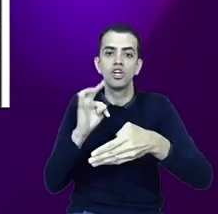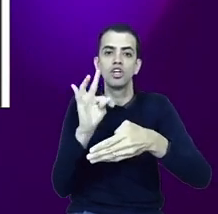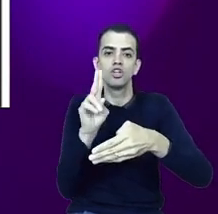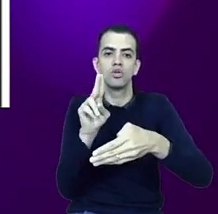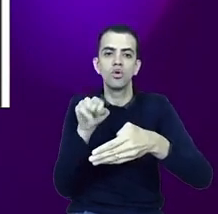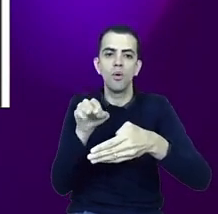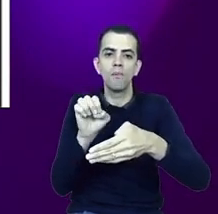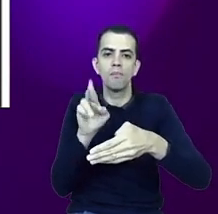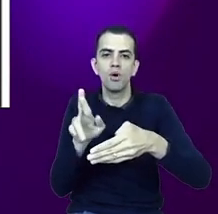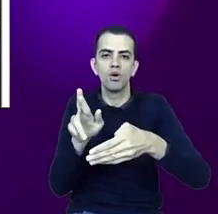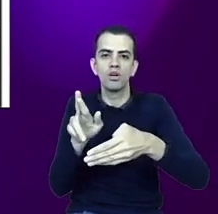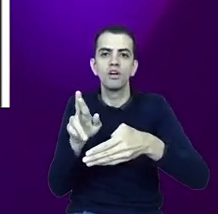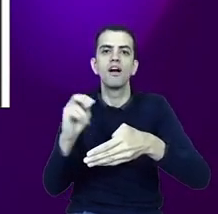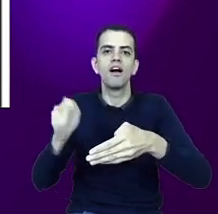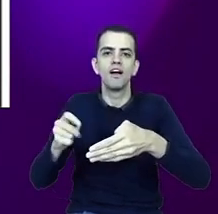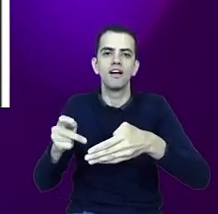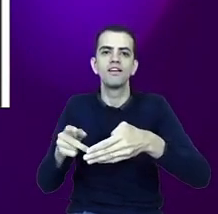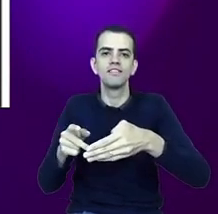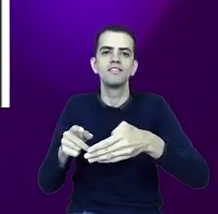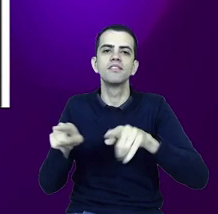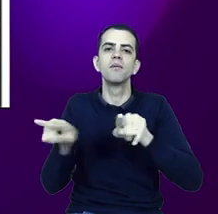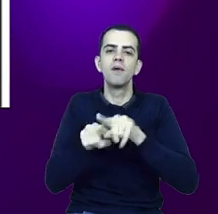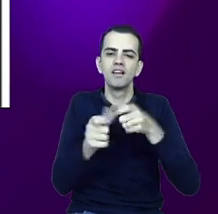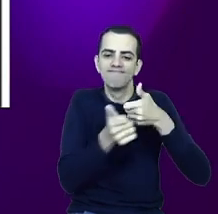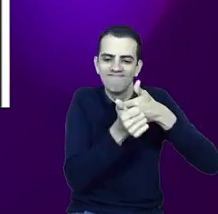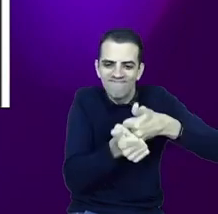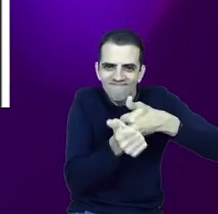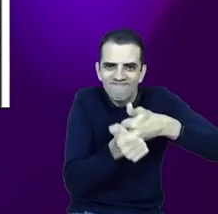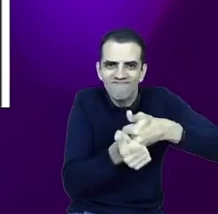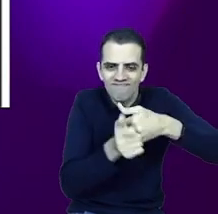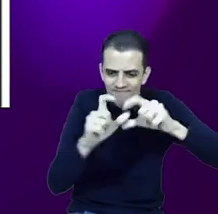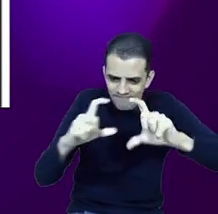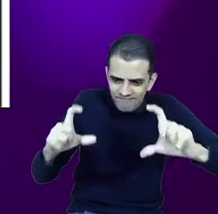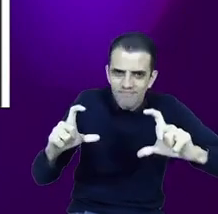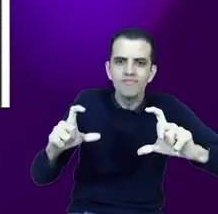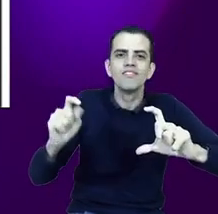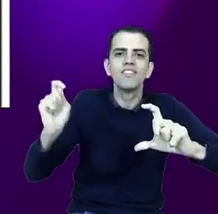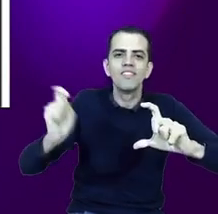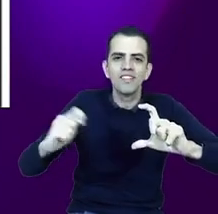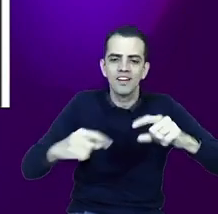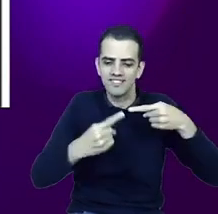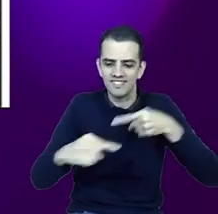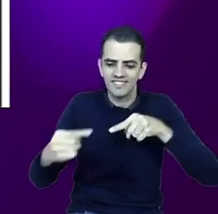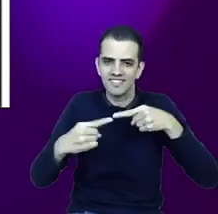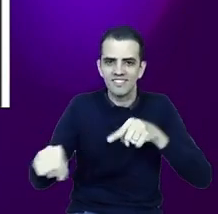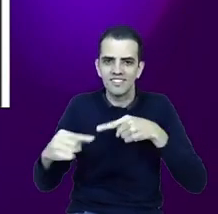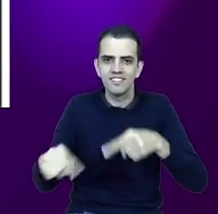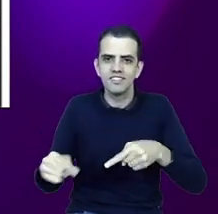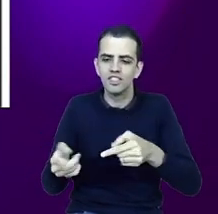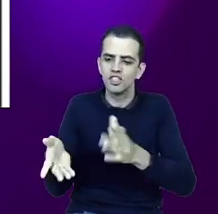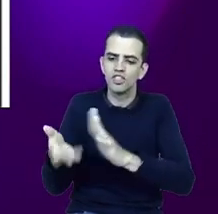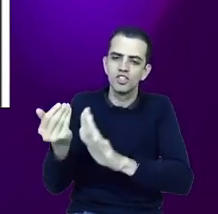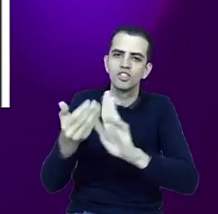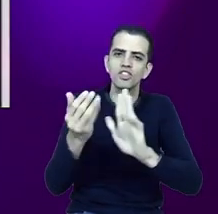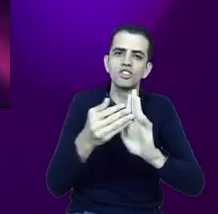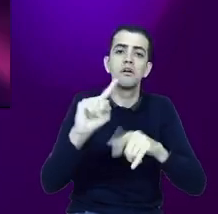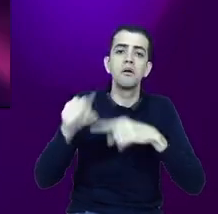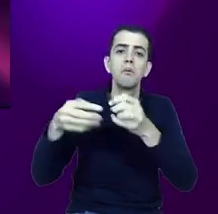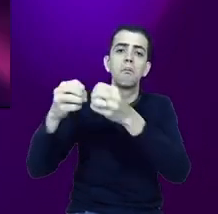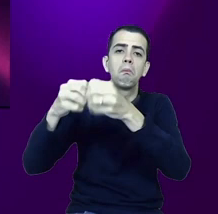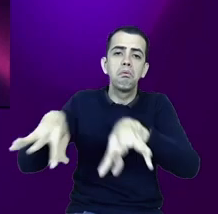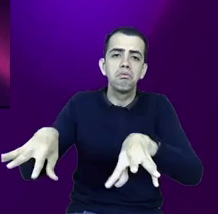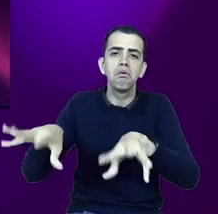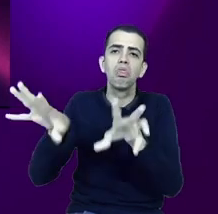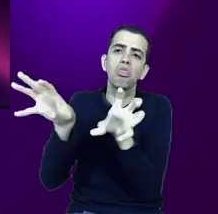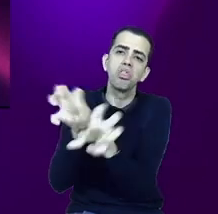em associação com a monitorização pode nos permitir uma ressecção mais ampla sem causar nenhum mal ao